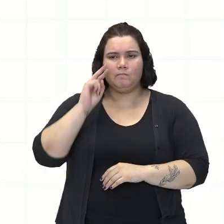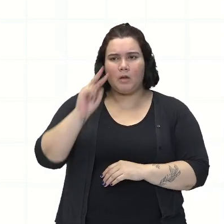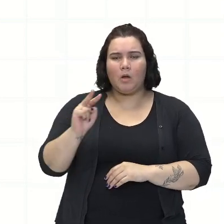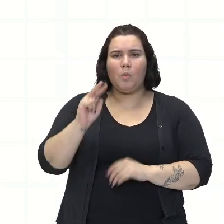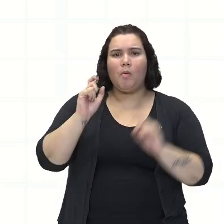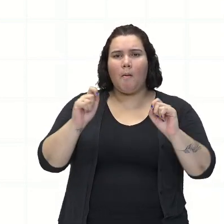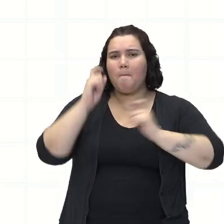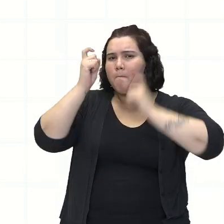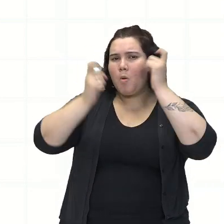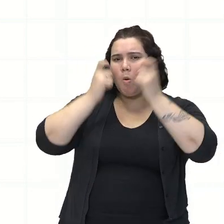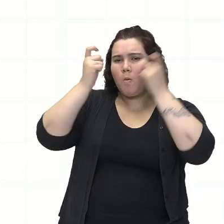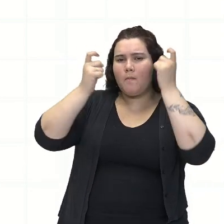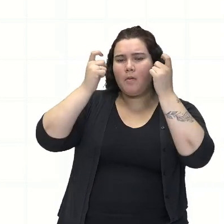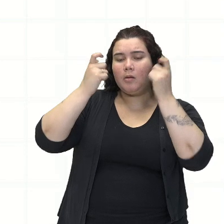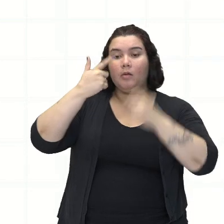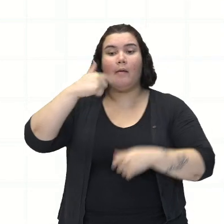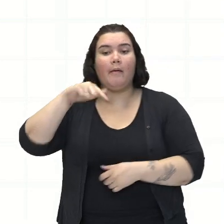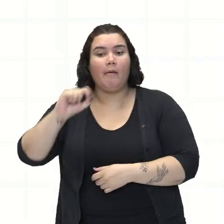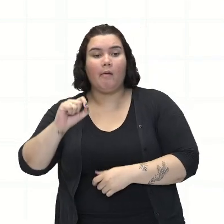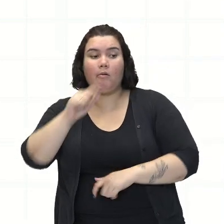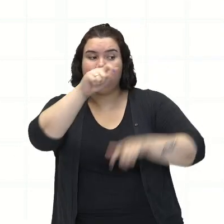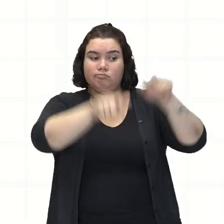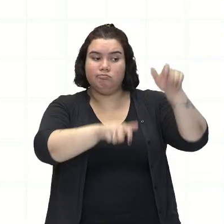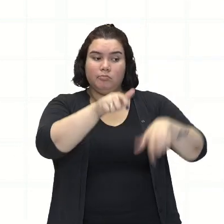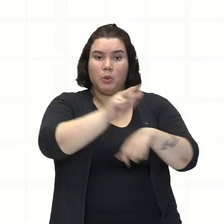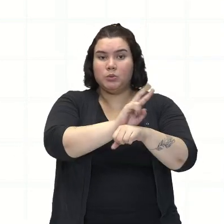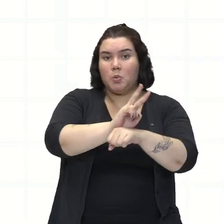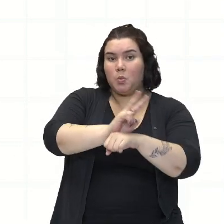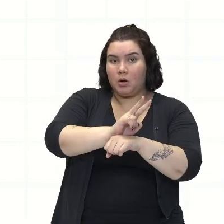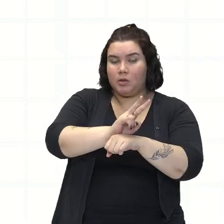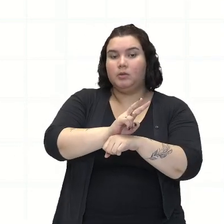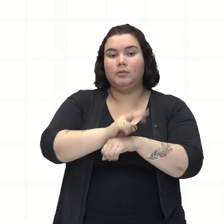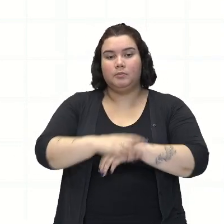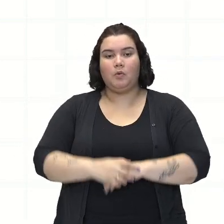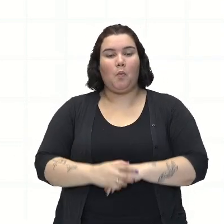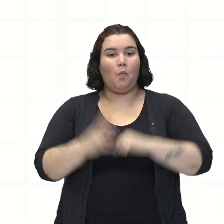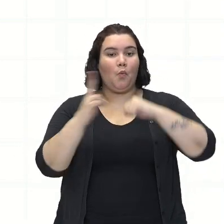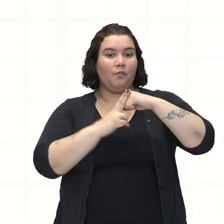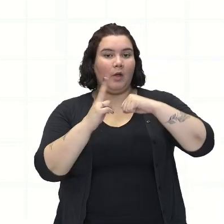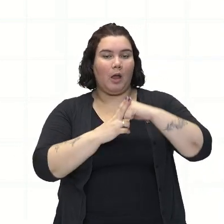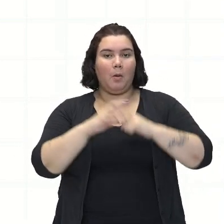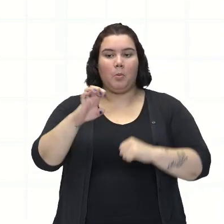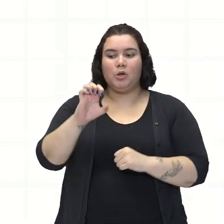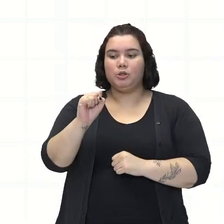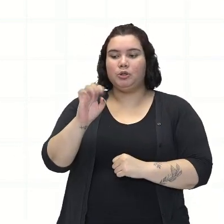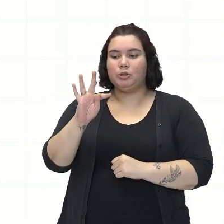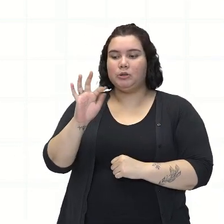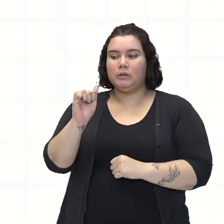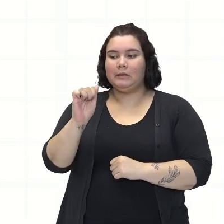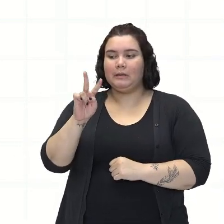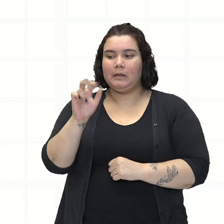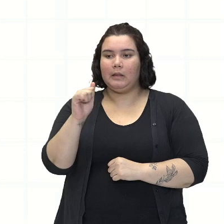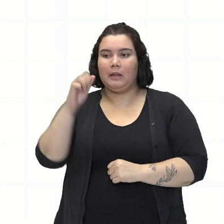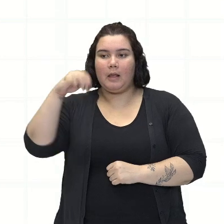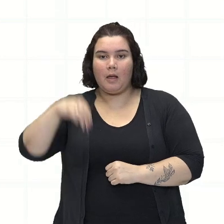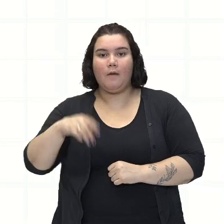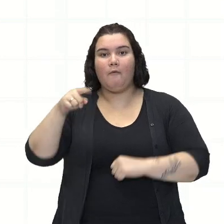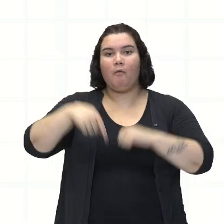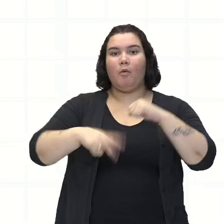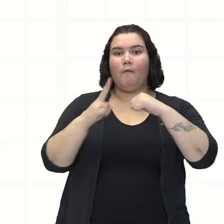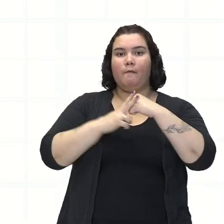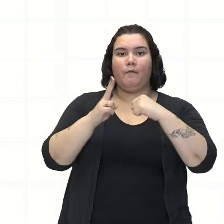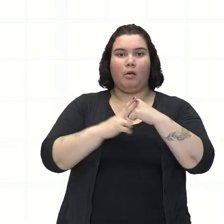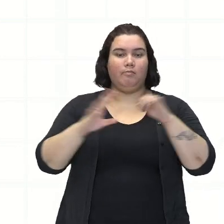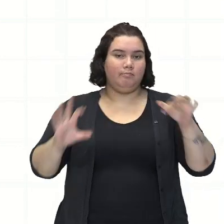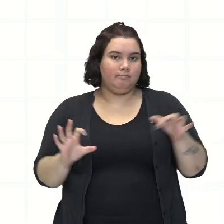Quem que está preocupado? Os seguranças. Então, o verbo estavam, ele é um verbo de ligação, que